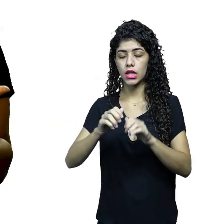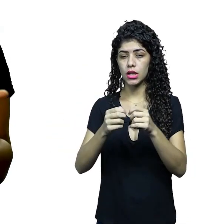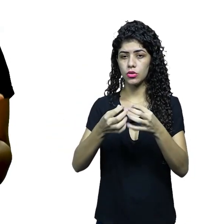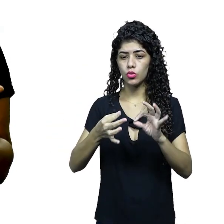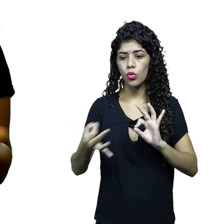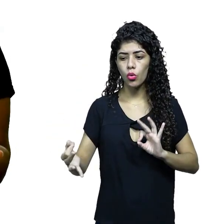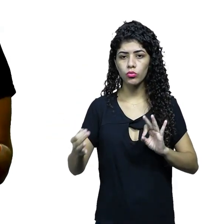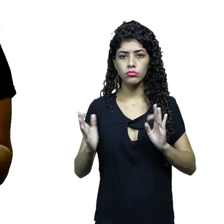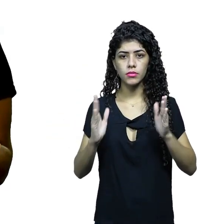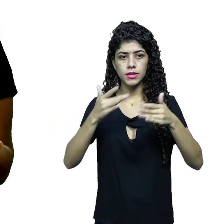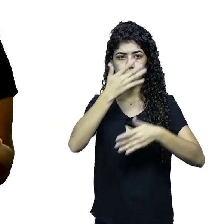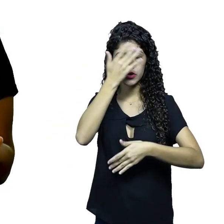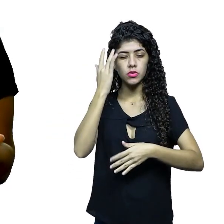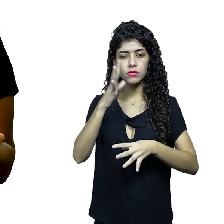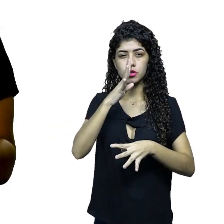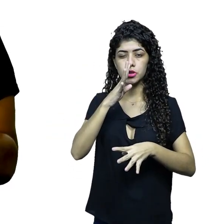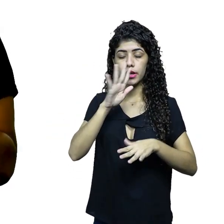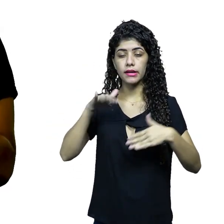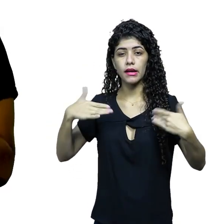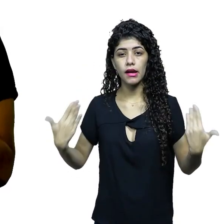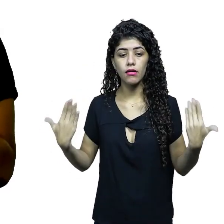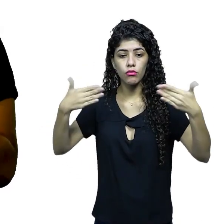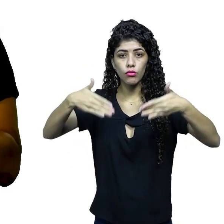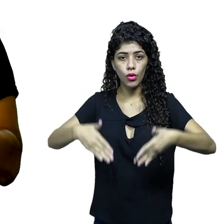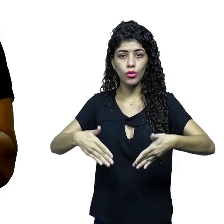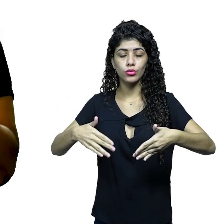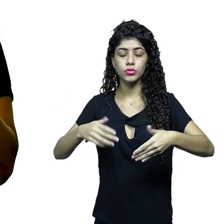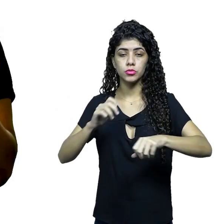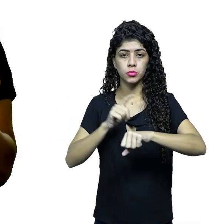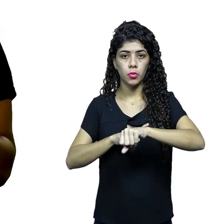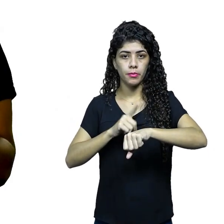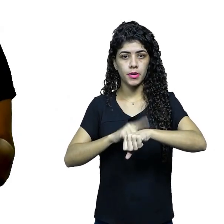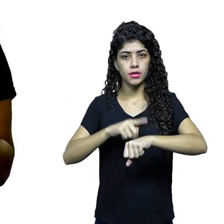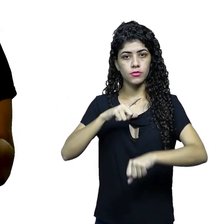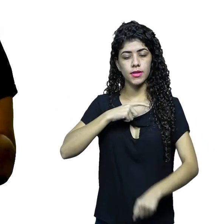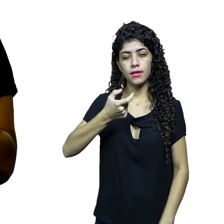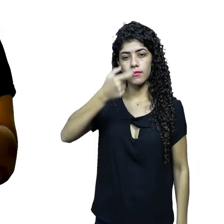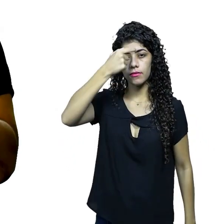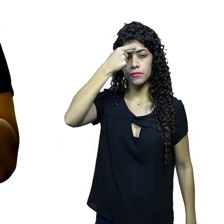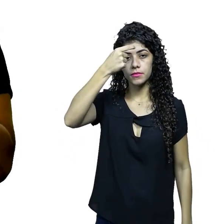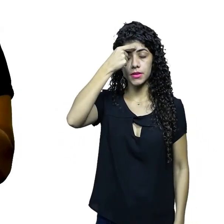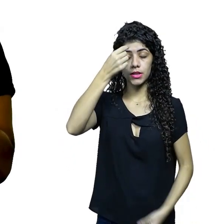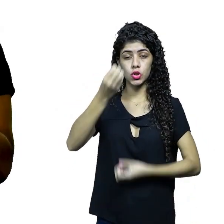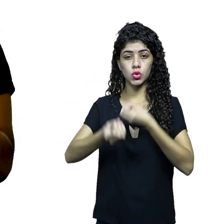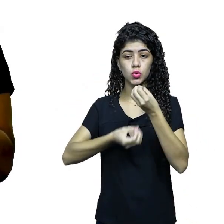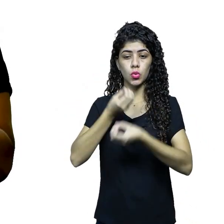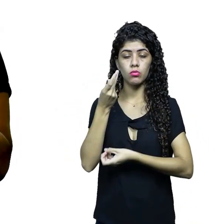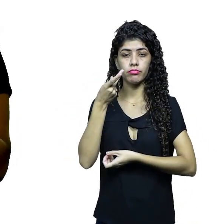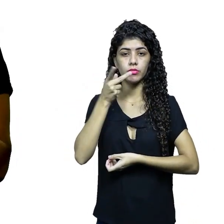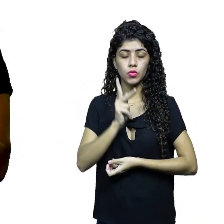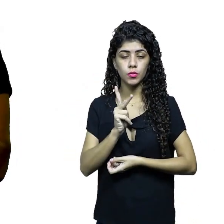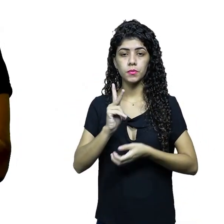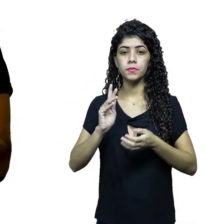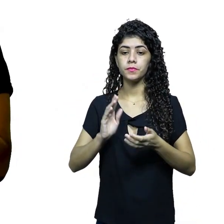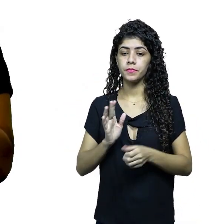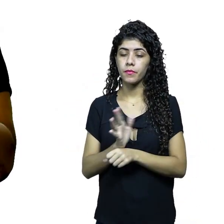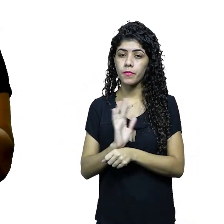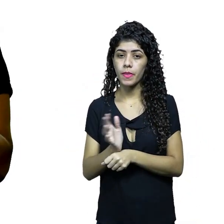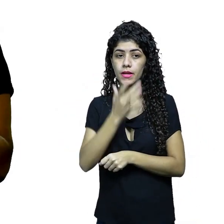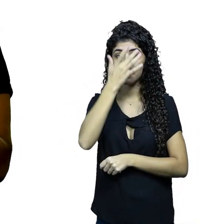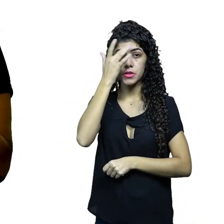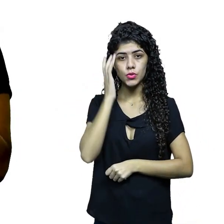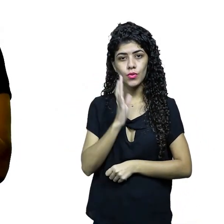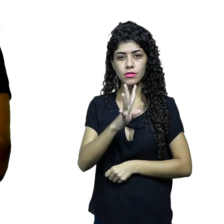Quem é o seu público-alvo? No momento que você tiver muita consciência de como é a sua obra,